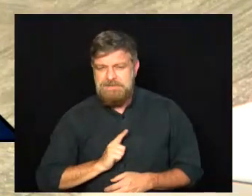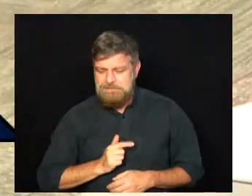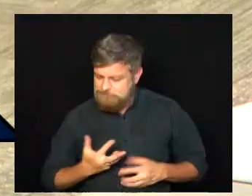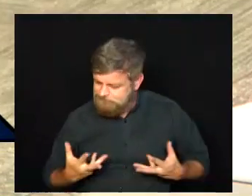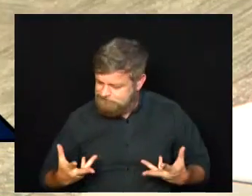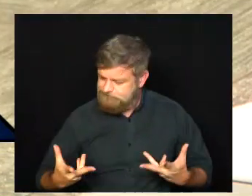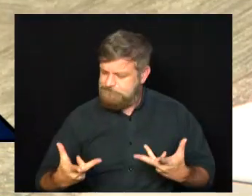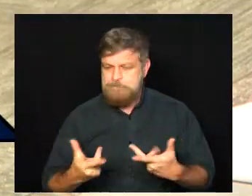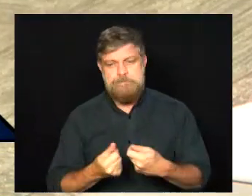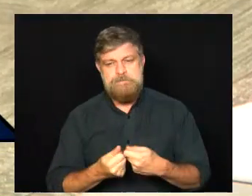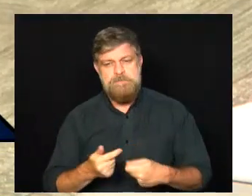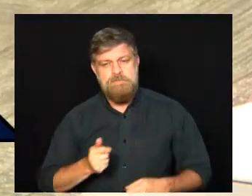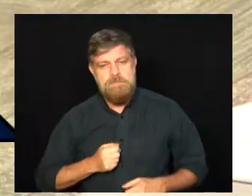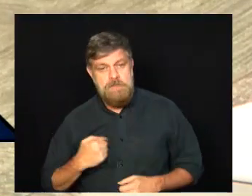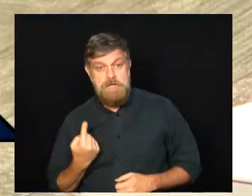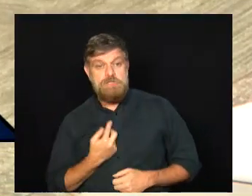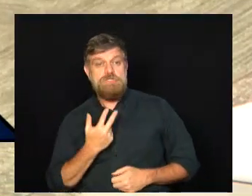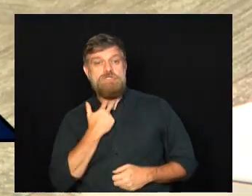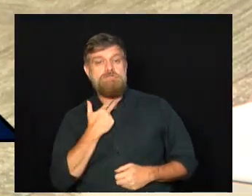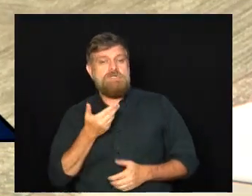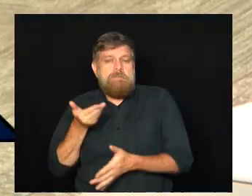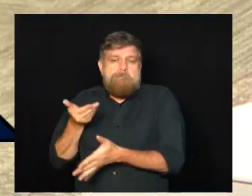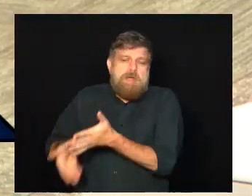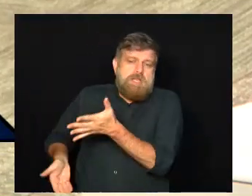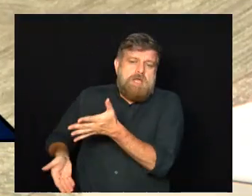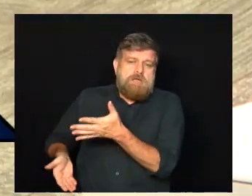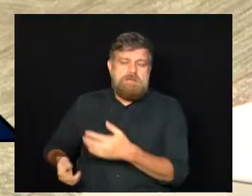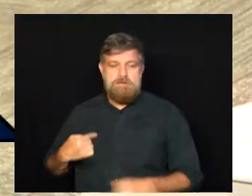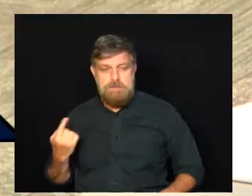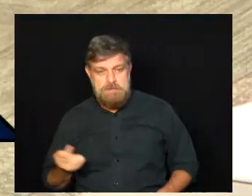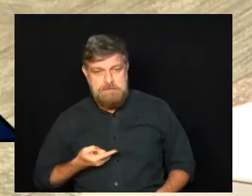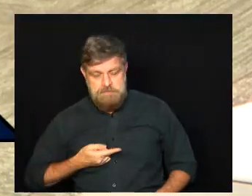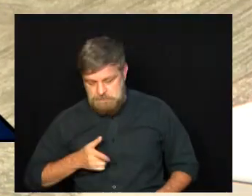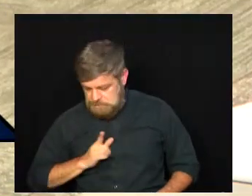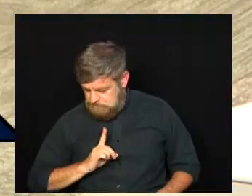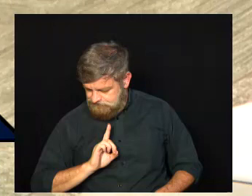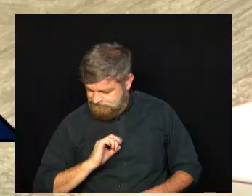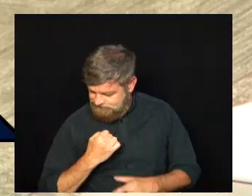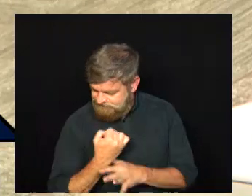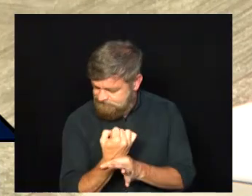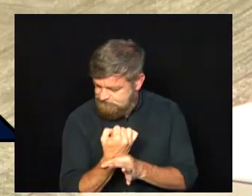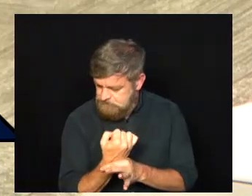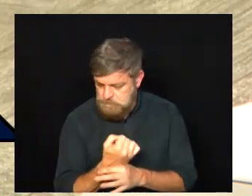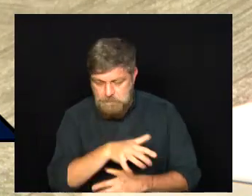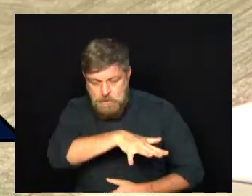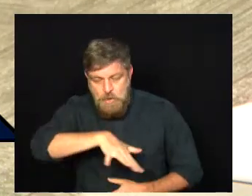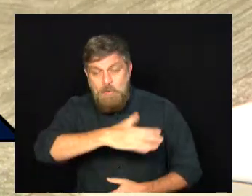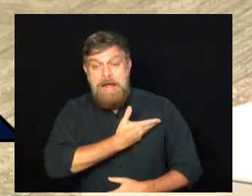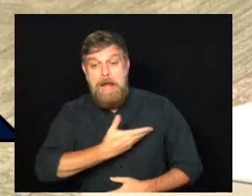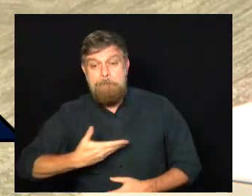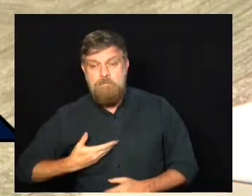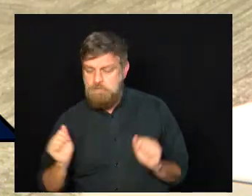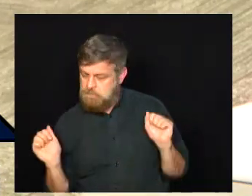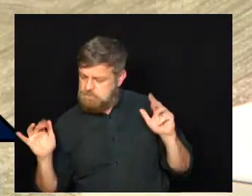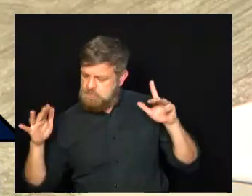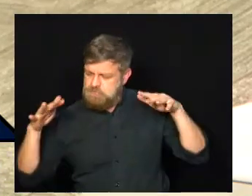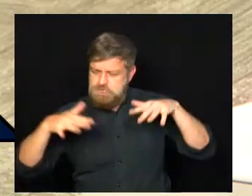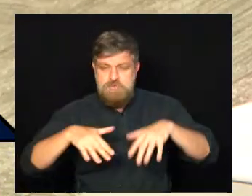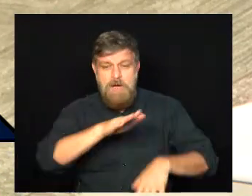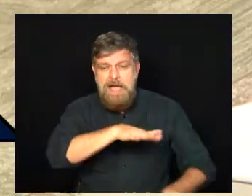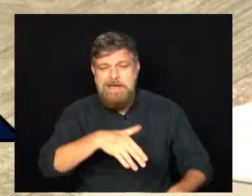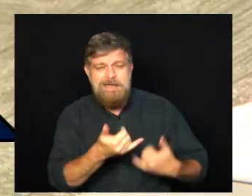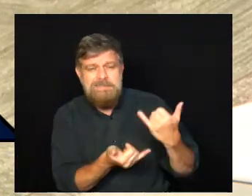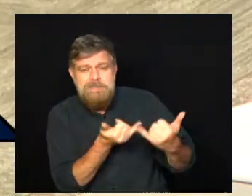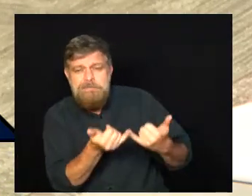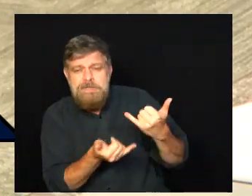né, em criatividade, e nós não podemos perder isso. Então, garantir os espaços públicos para as crianças